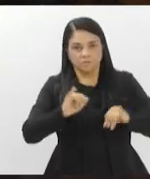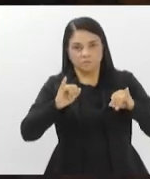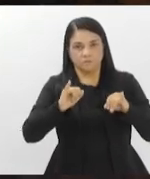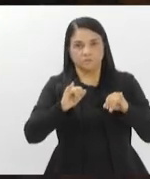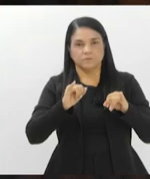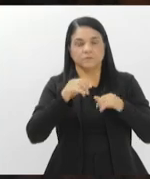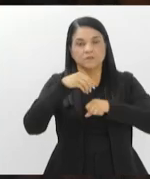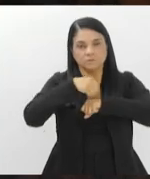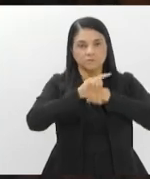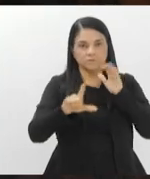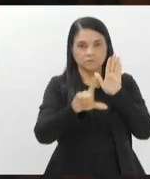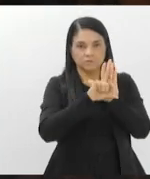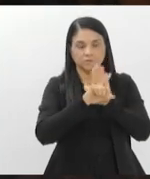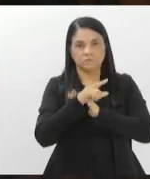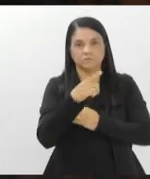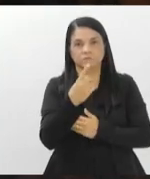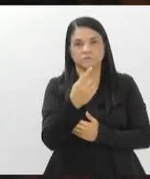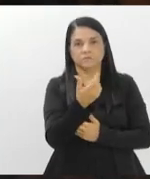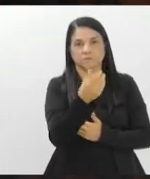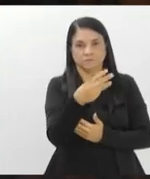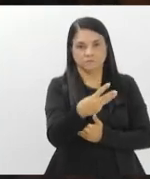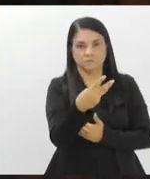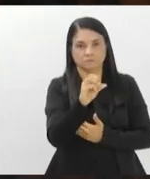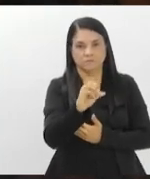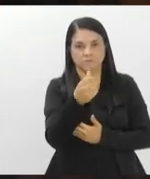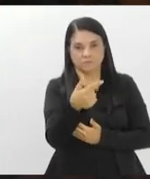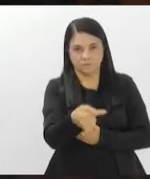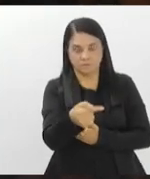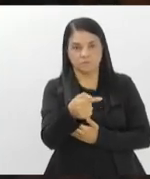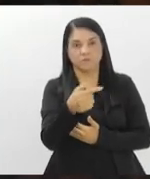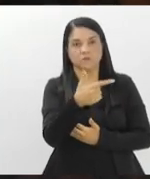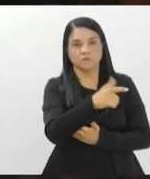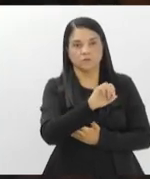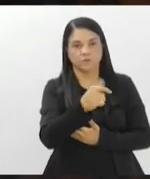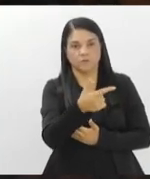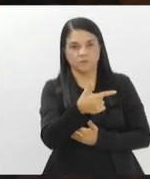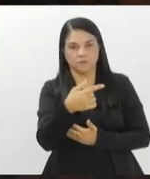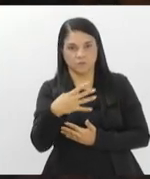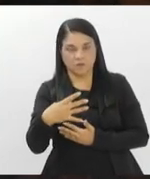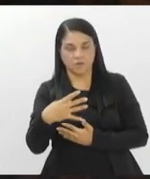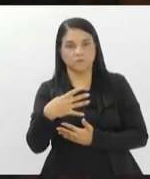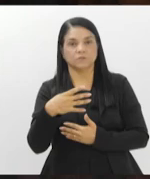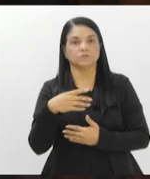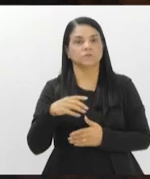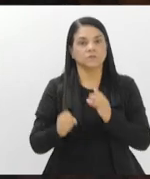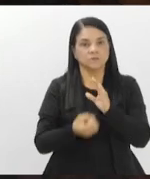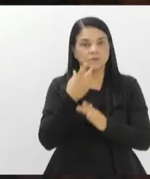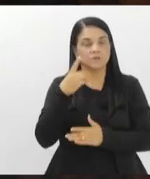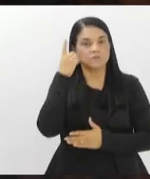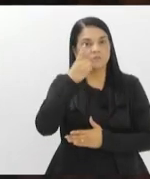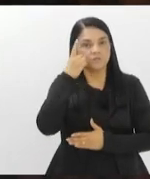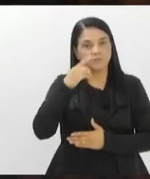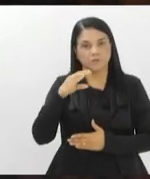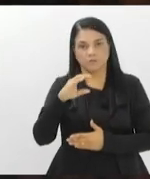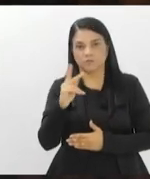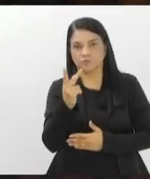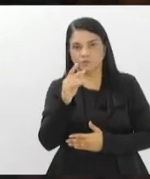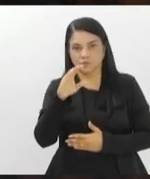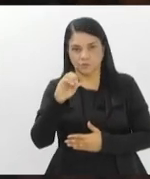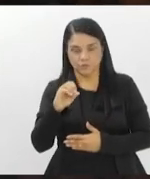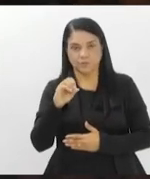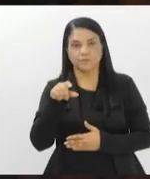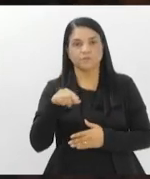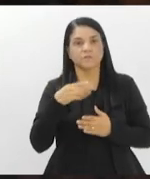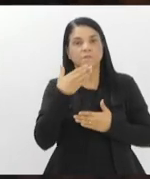Anuncio, indicação legislativa número 307 de 2024, de autoria do deputado Chico Machado, que